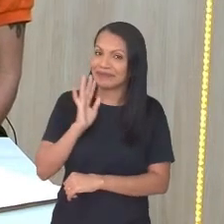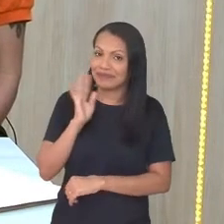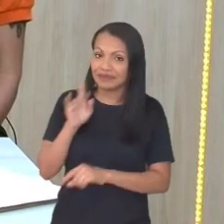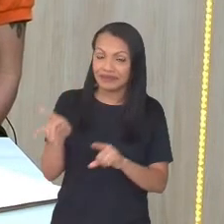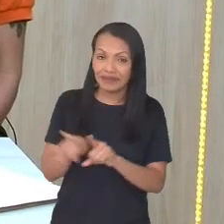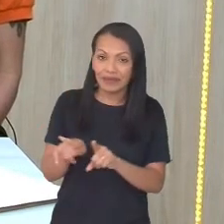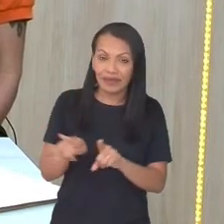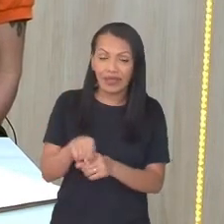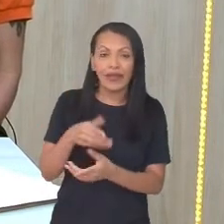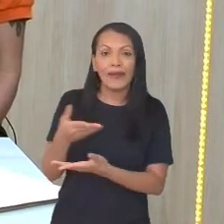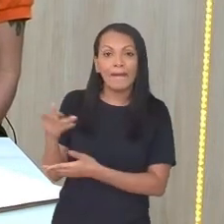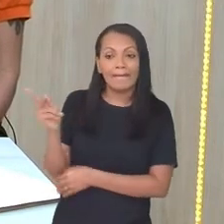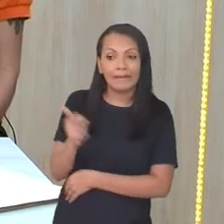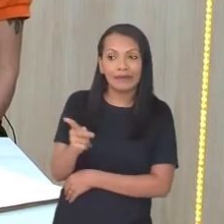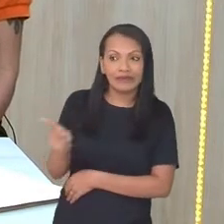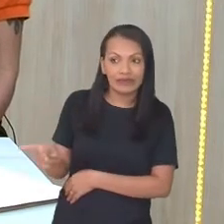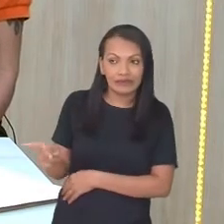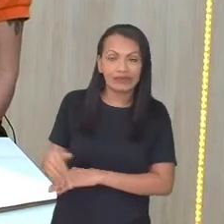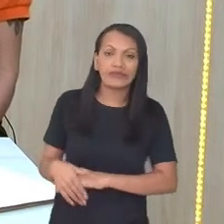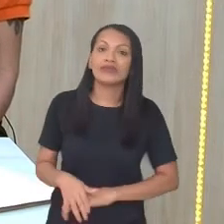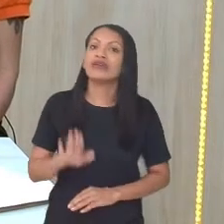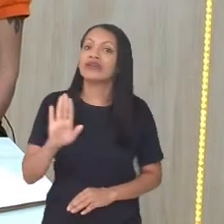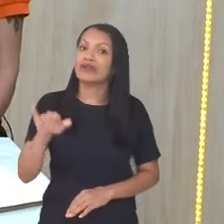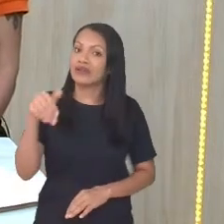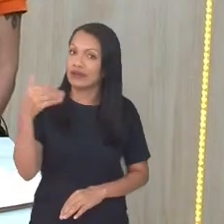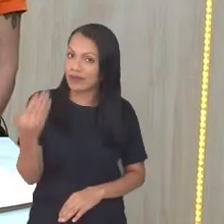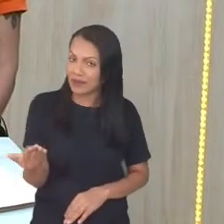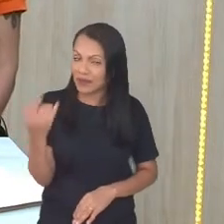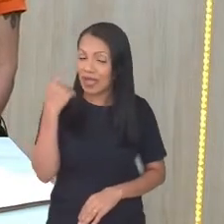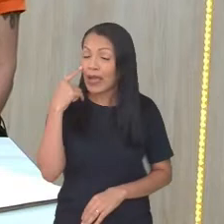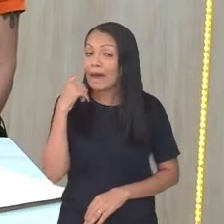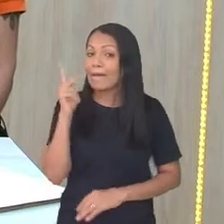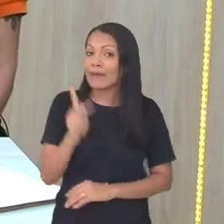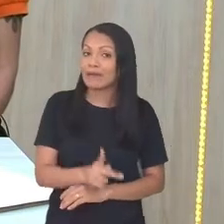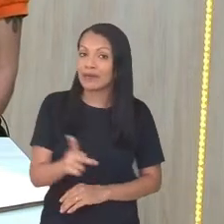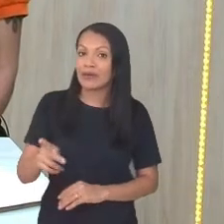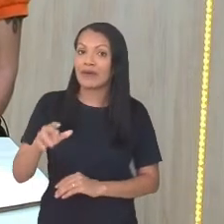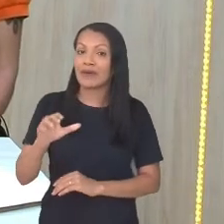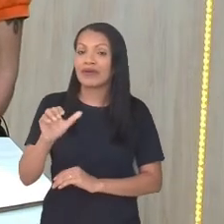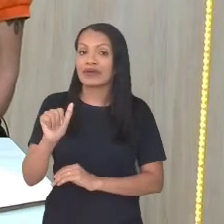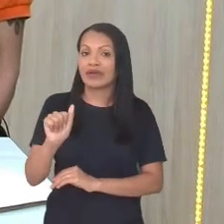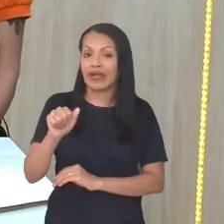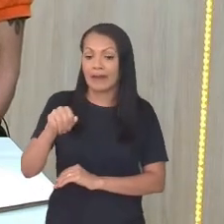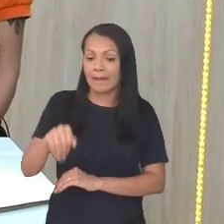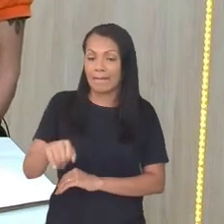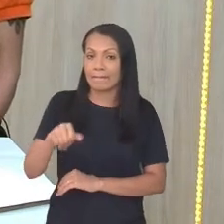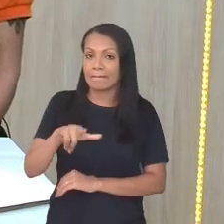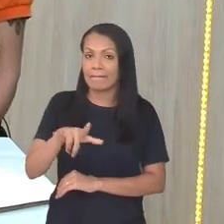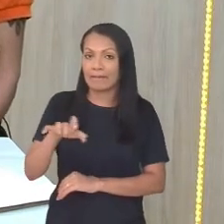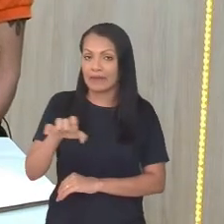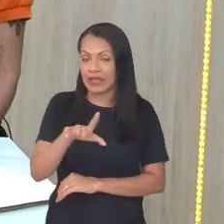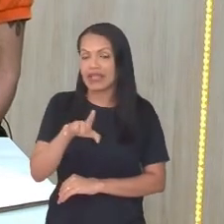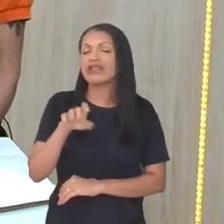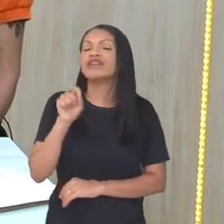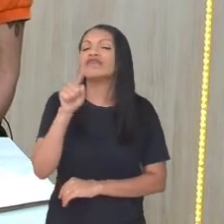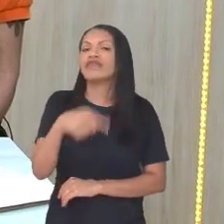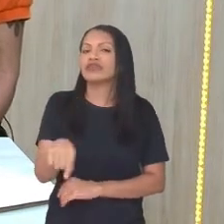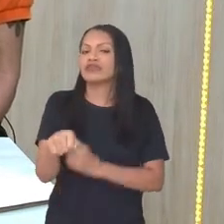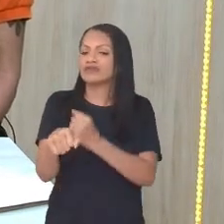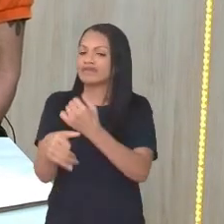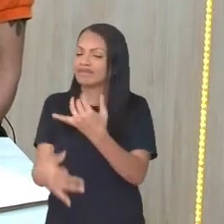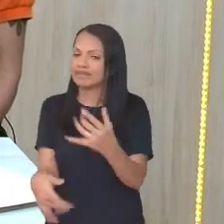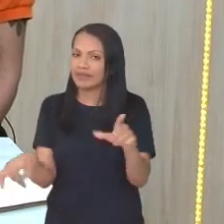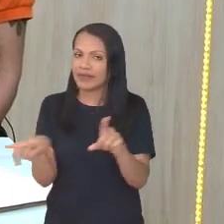professora Camille já está. Daqui a pouco a professora Camille vem para falar com vocês aí no chat e mostrar os caminhos, fazer